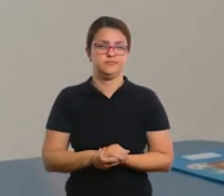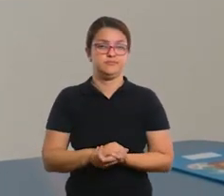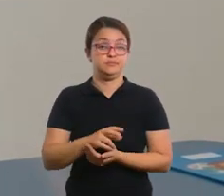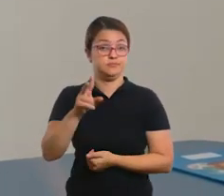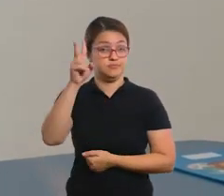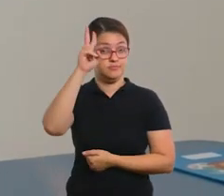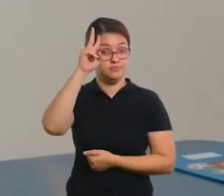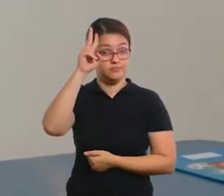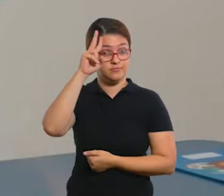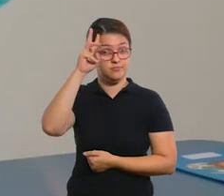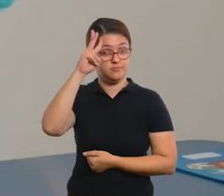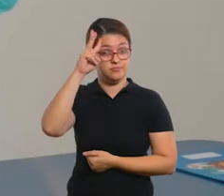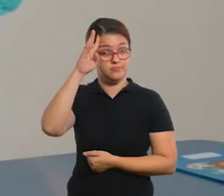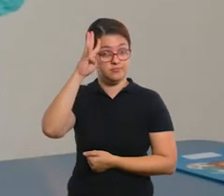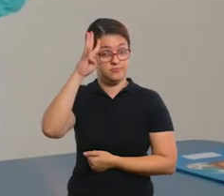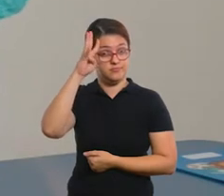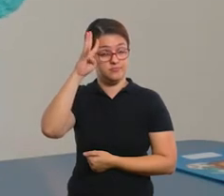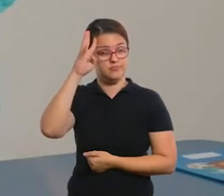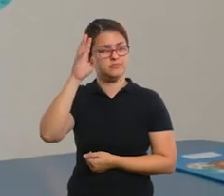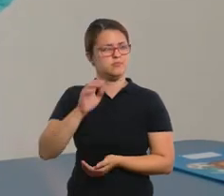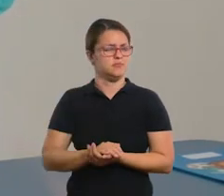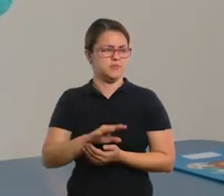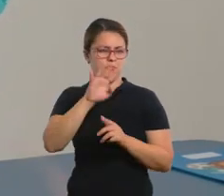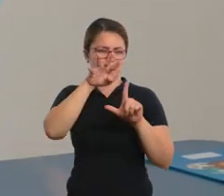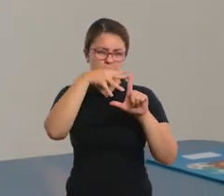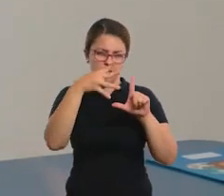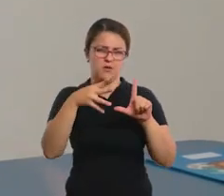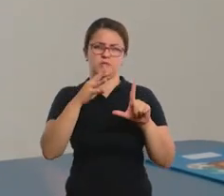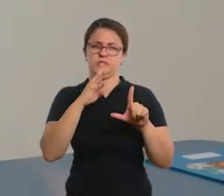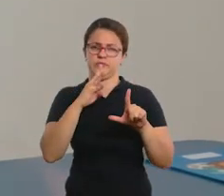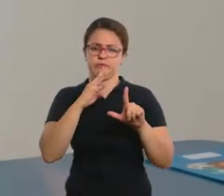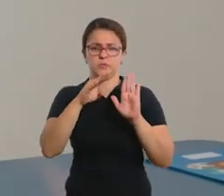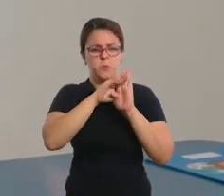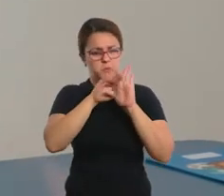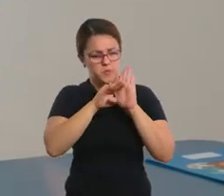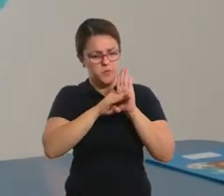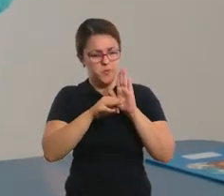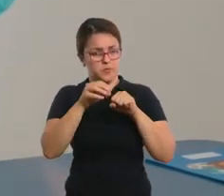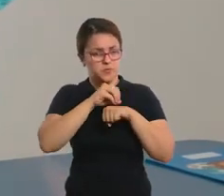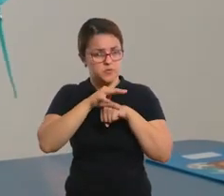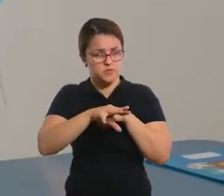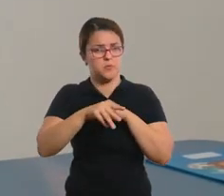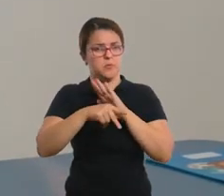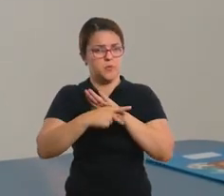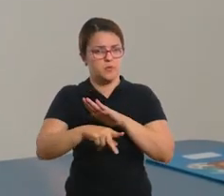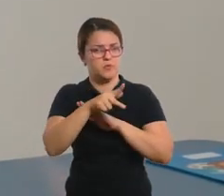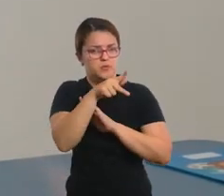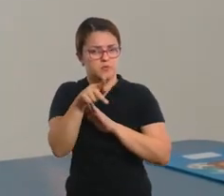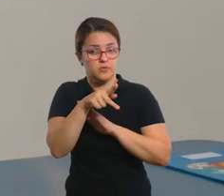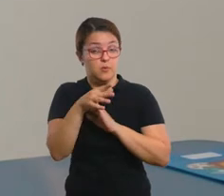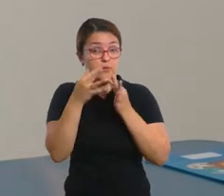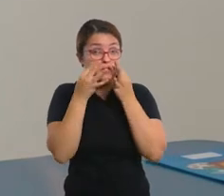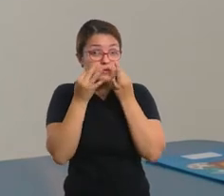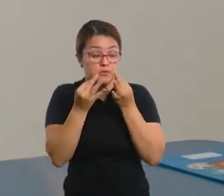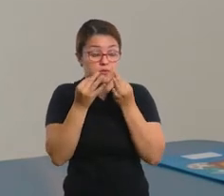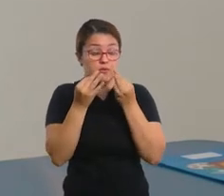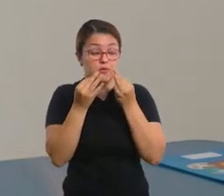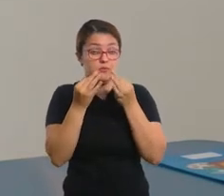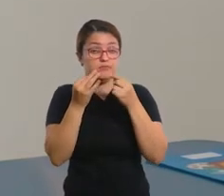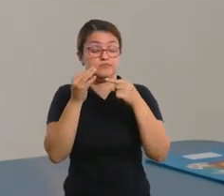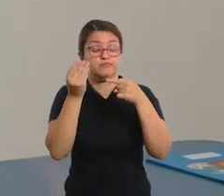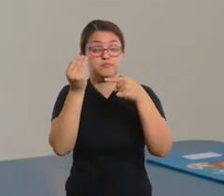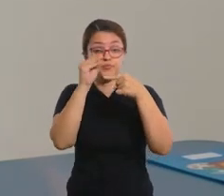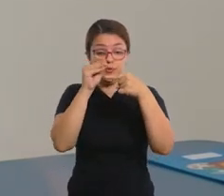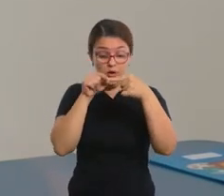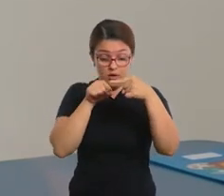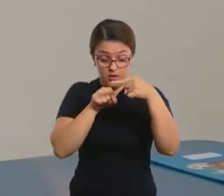a segunda-feira, né, terça, quarta, isso aqui vocês já conhecem, a sugestão do professor, e eu quero que vocês atentem que logo